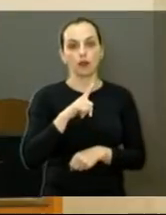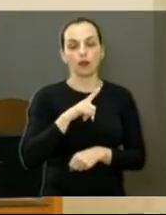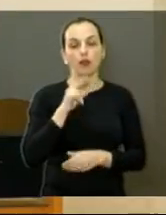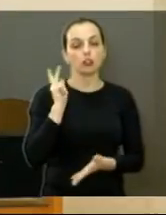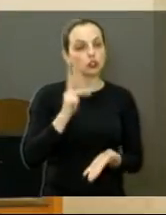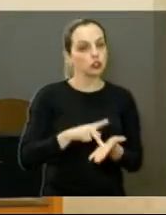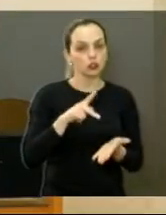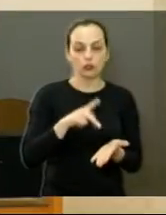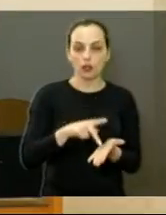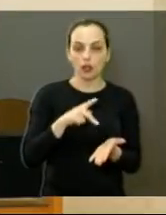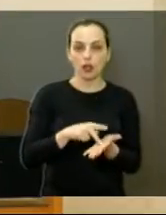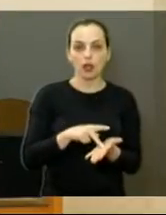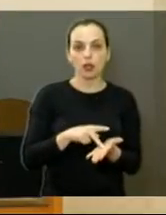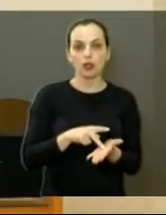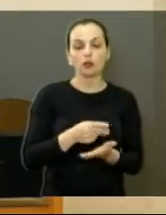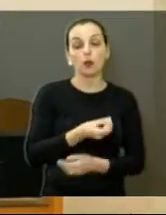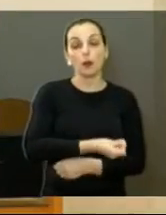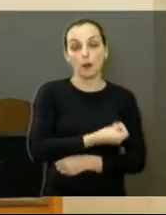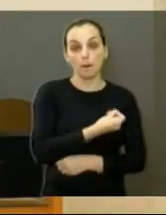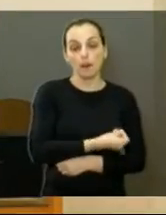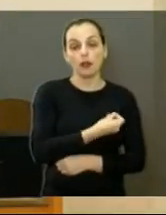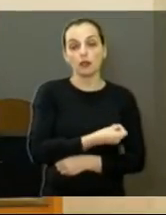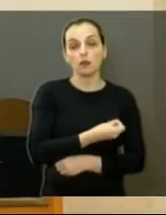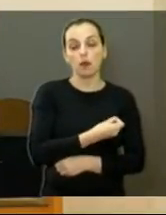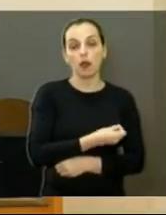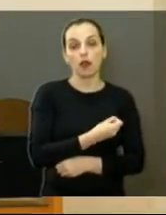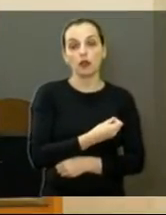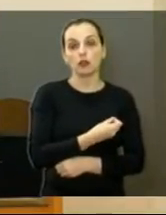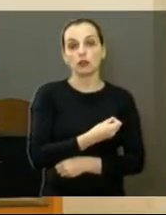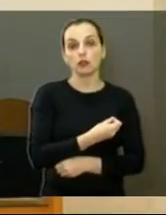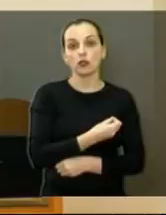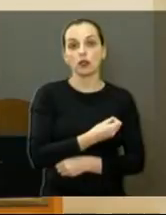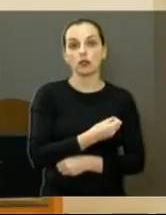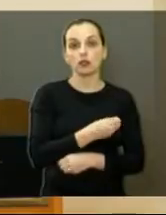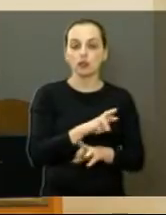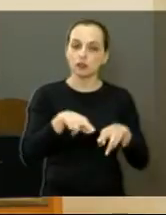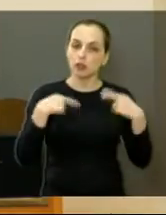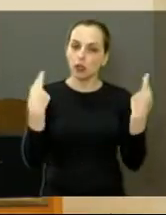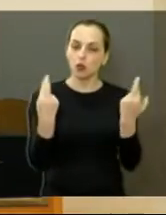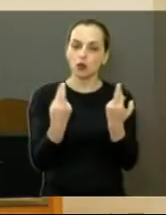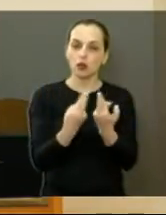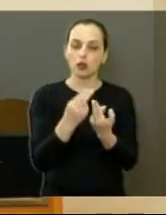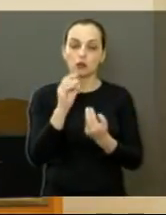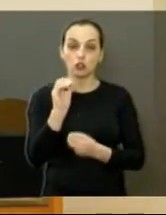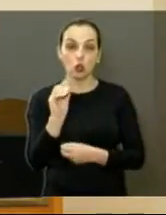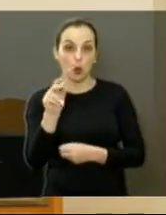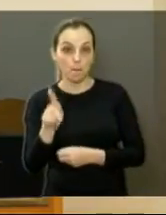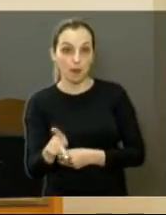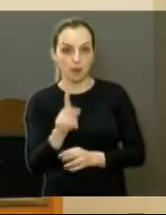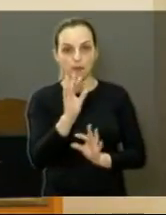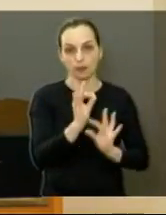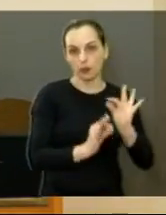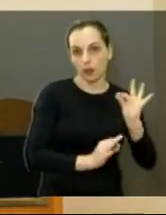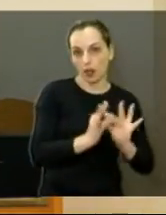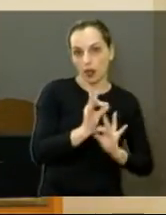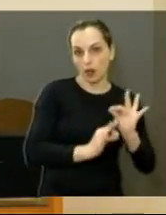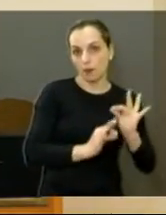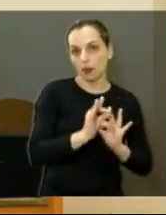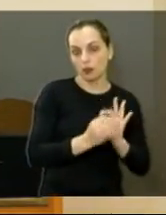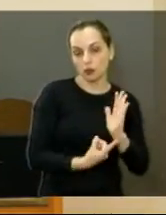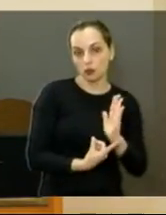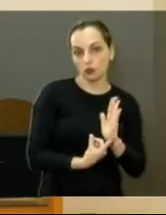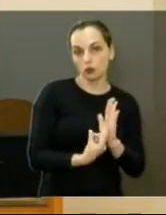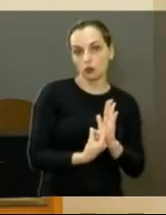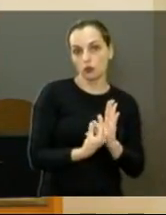Evidentemente que elas participaram, através dessas plenárias que aconteceram, da elaboração desse